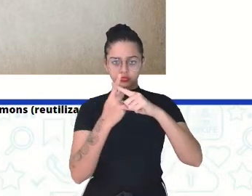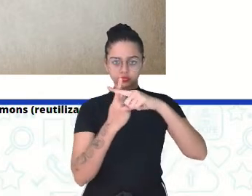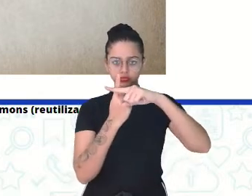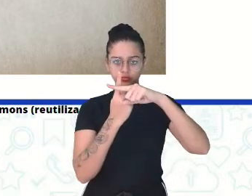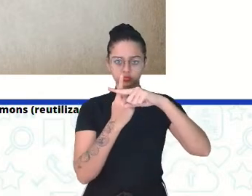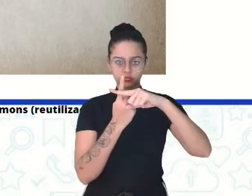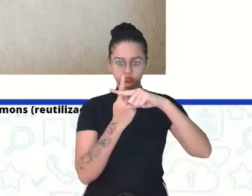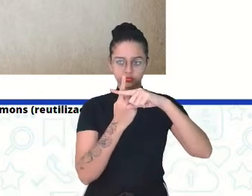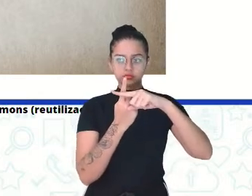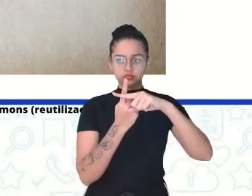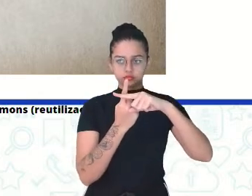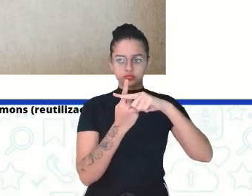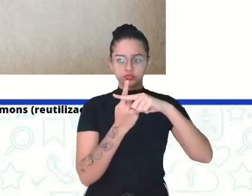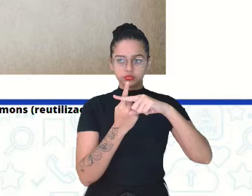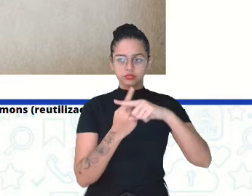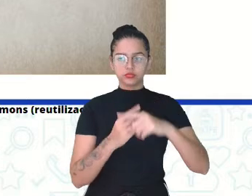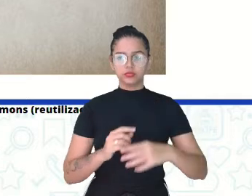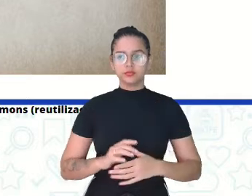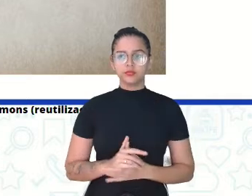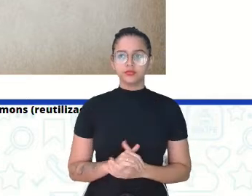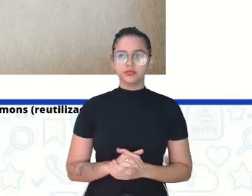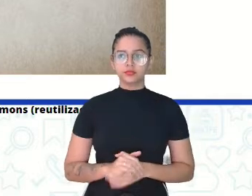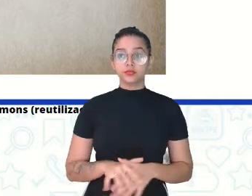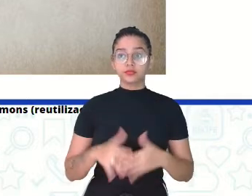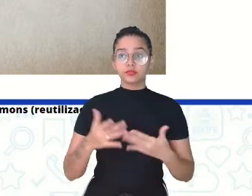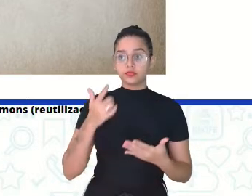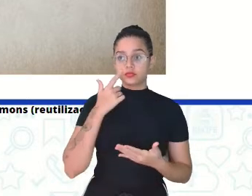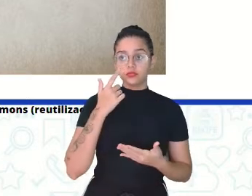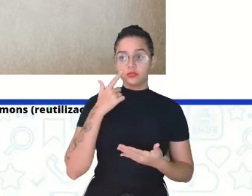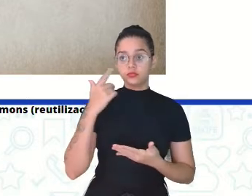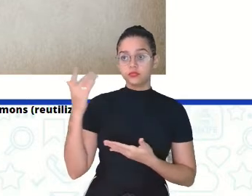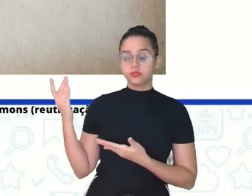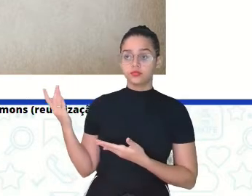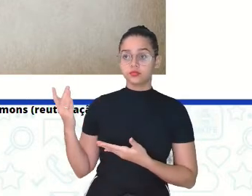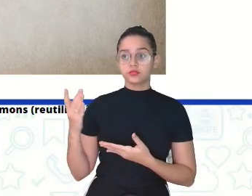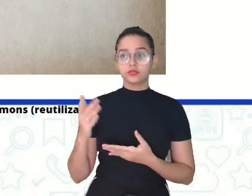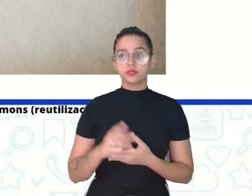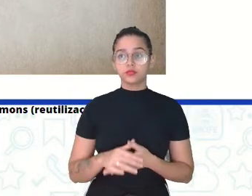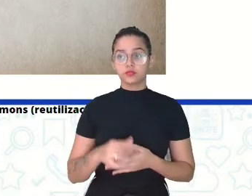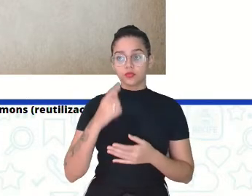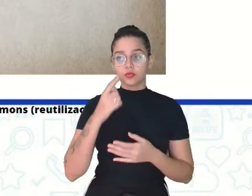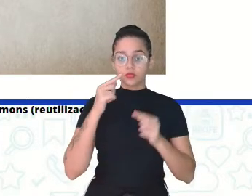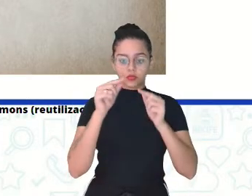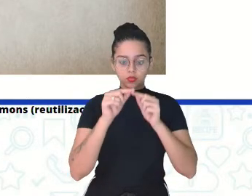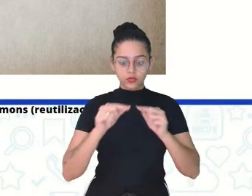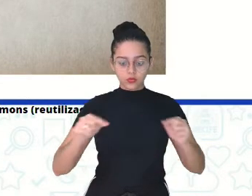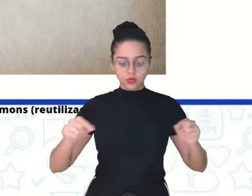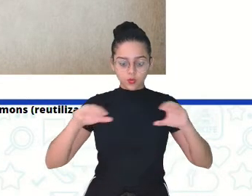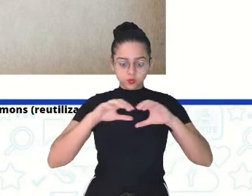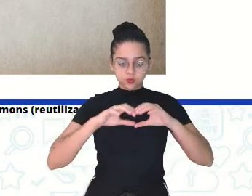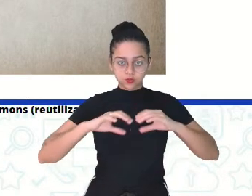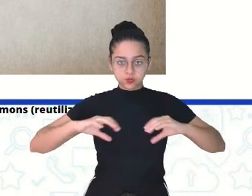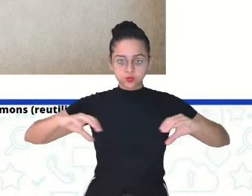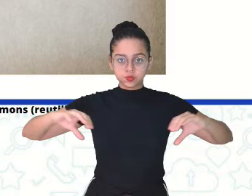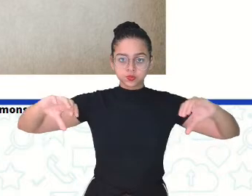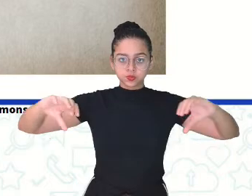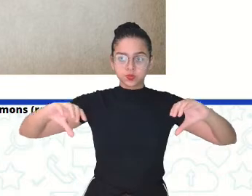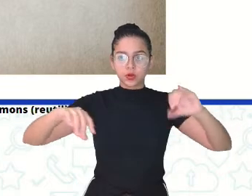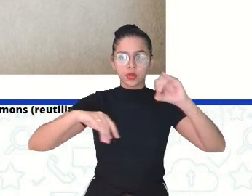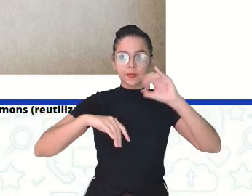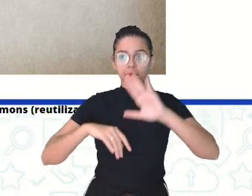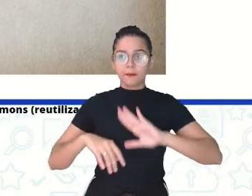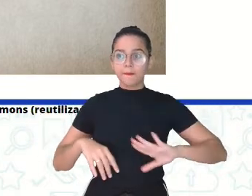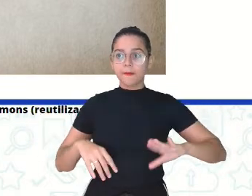retilíneo e um eixo curvado. Posteriormente, com o preenchimento dos 2 eixos, o conjunto foi associado à figura